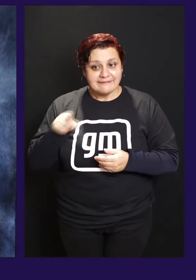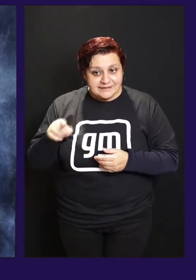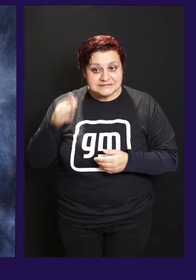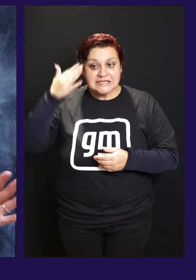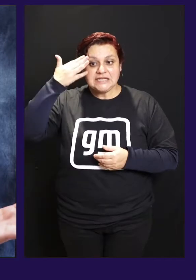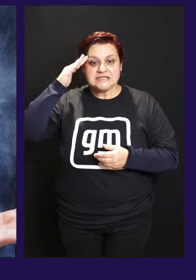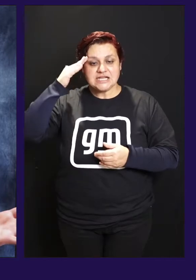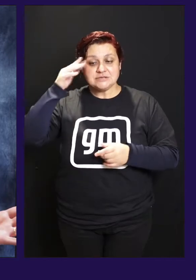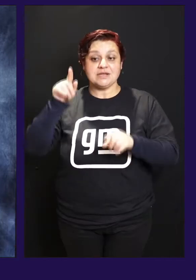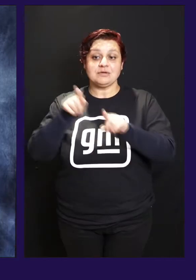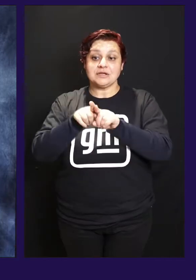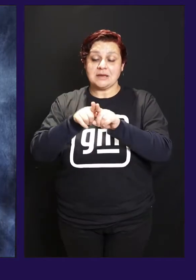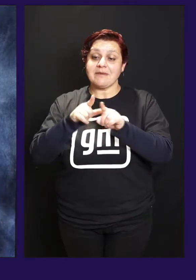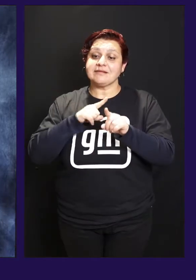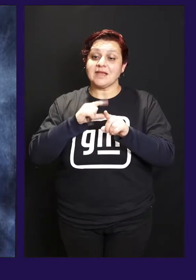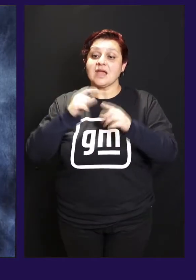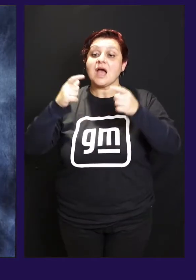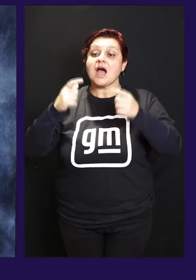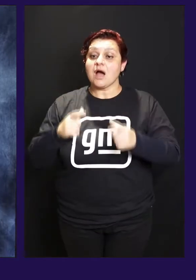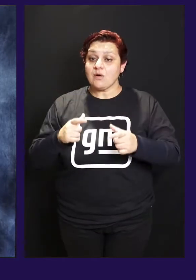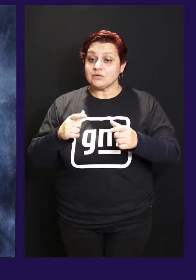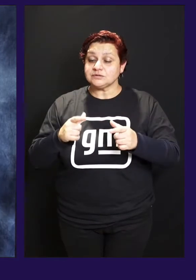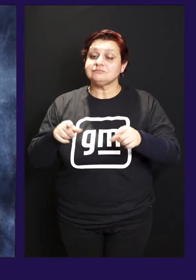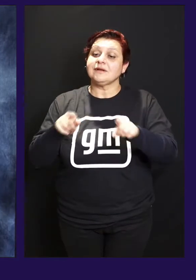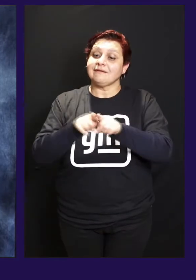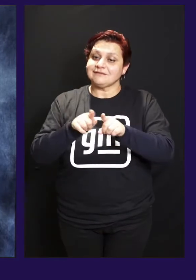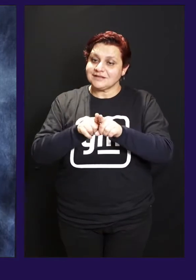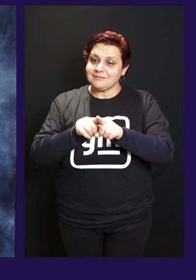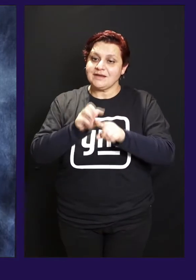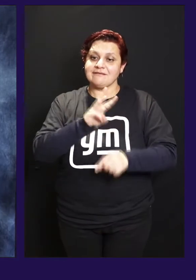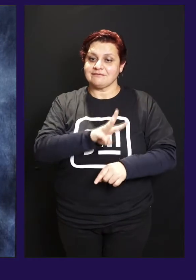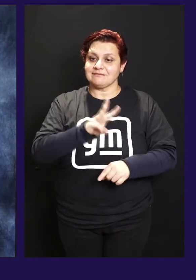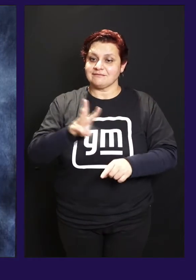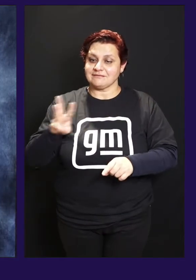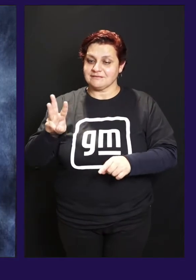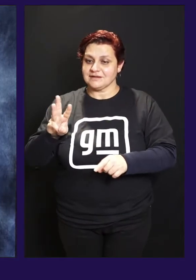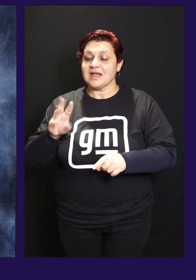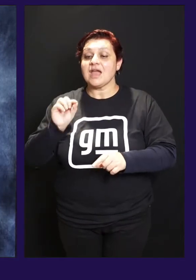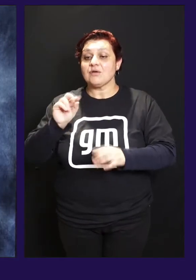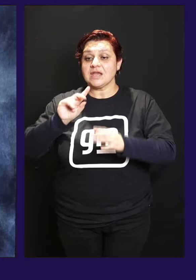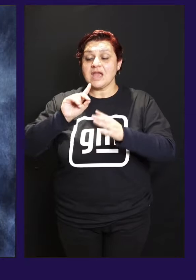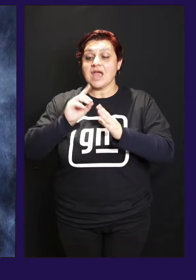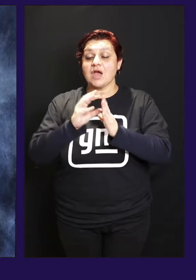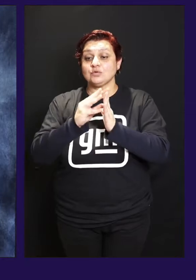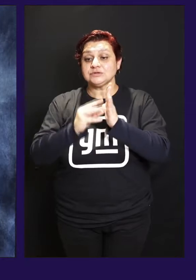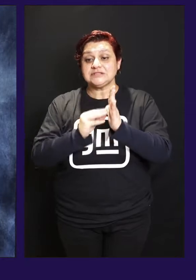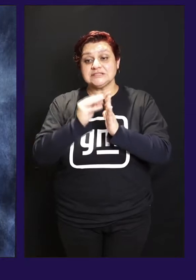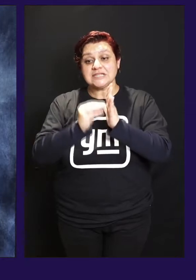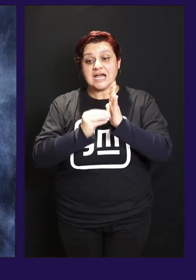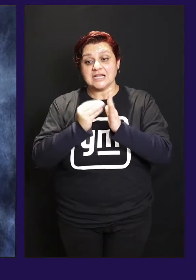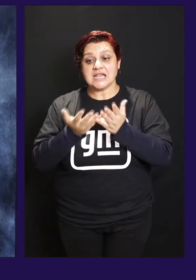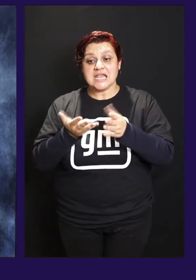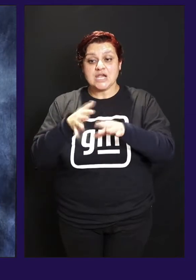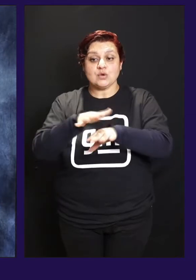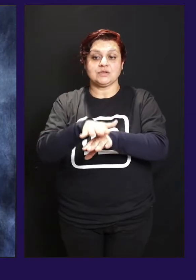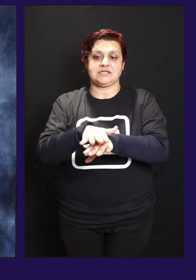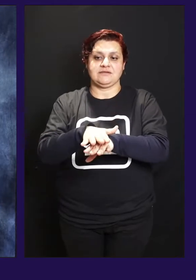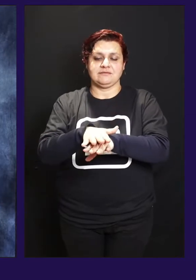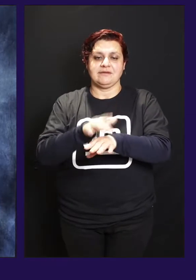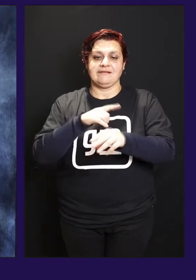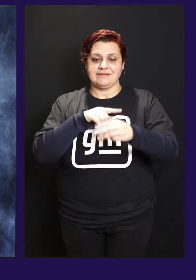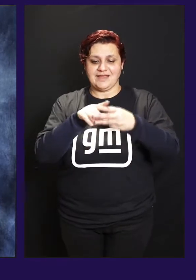idiomas, mas se eu for por Japão, por exemplo, eu não falo japonês, e se eu não encontrar uma pessoa que fala a minha língua, talvez eu tenha um problema de interação